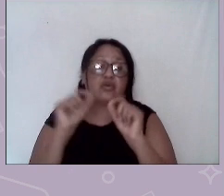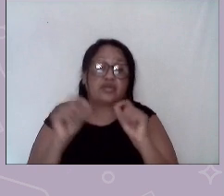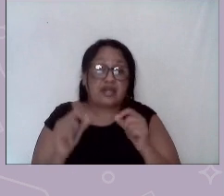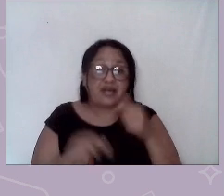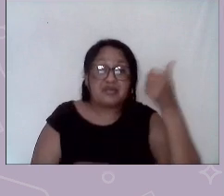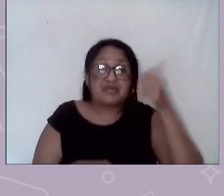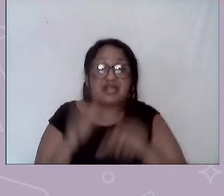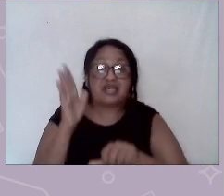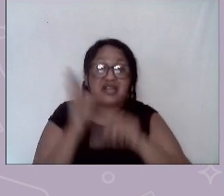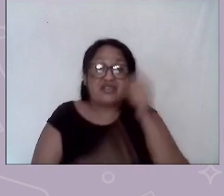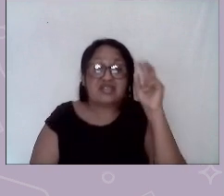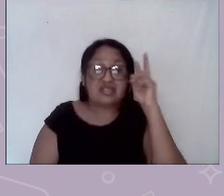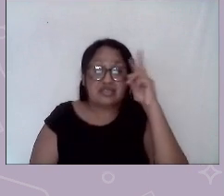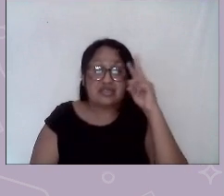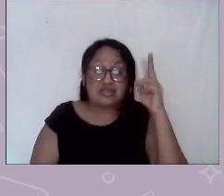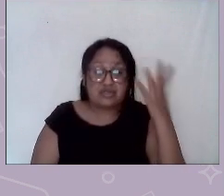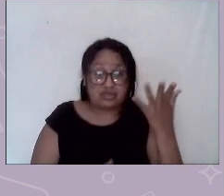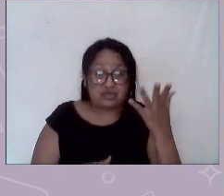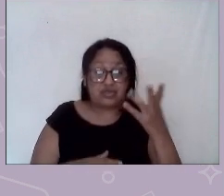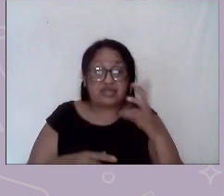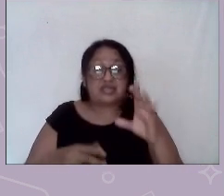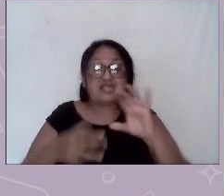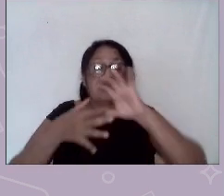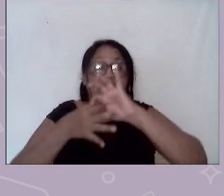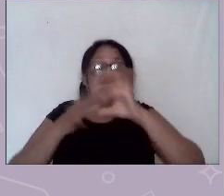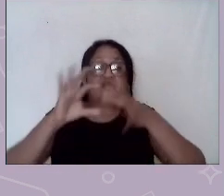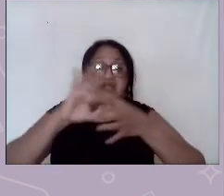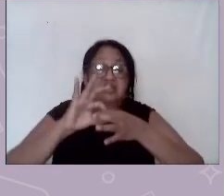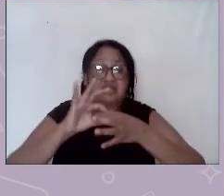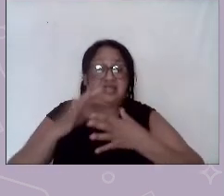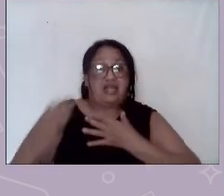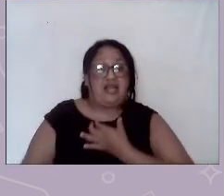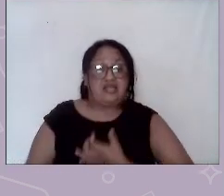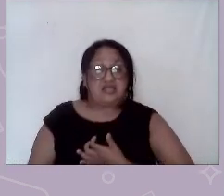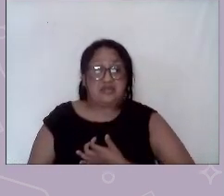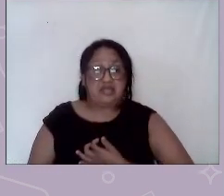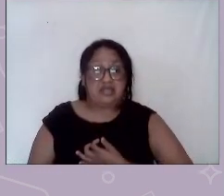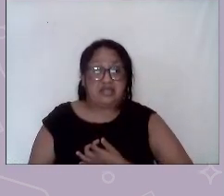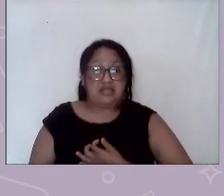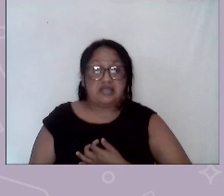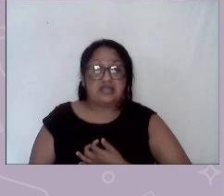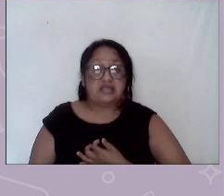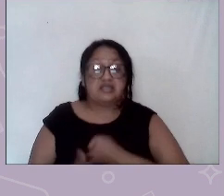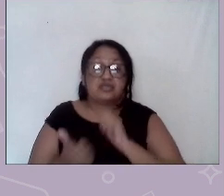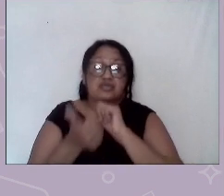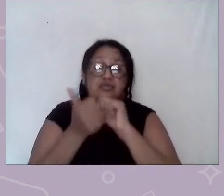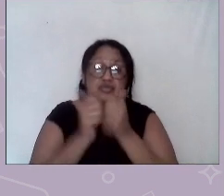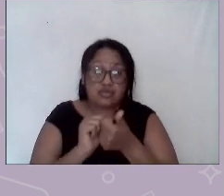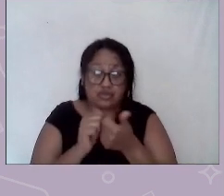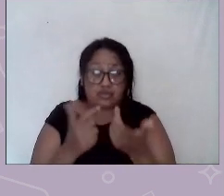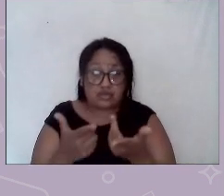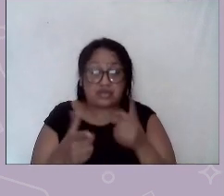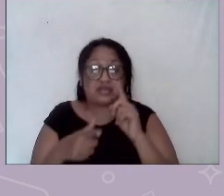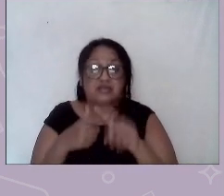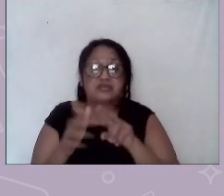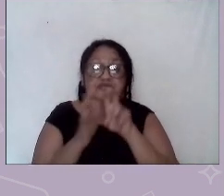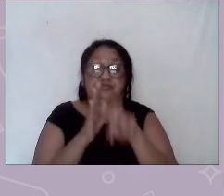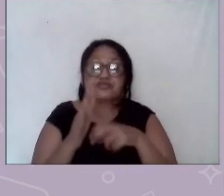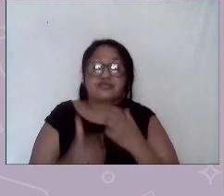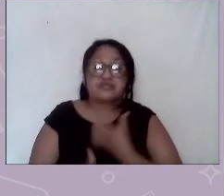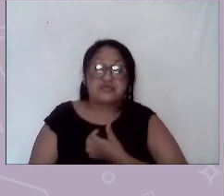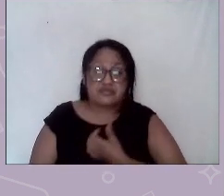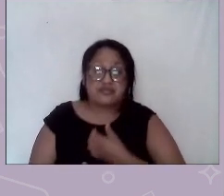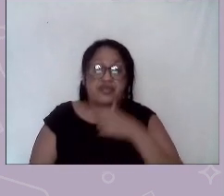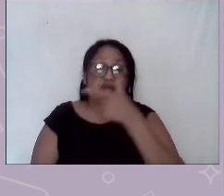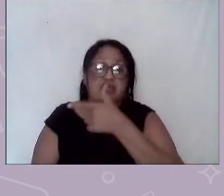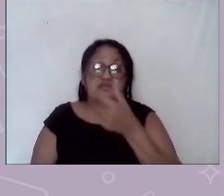primeira vez na história das olimpíadas as medalhas dos jogos olímpicos e para olímpicos de Tóquio 2021